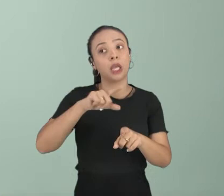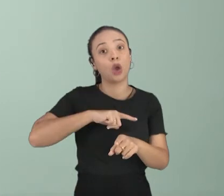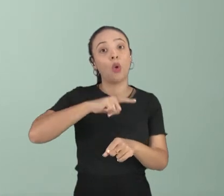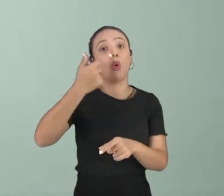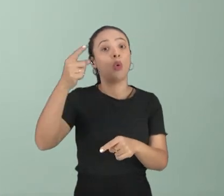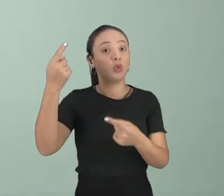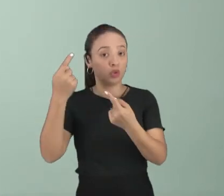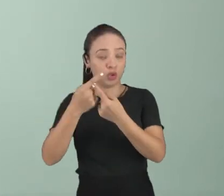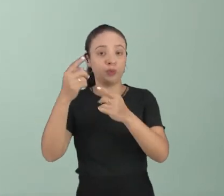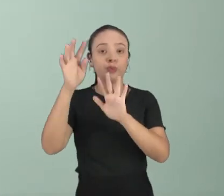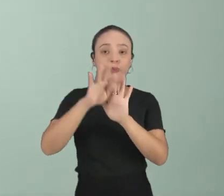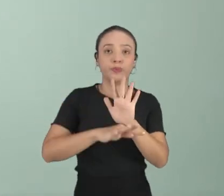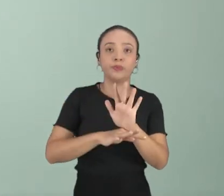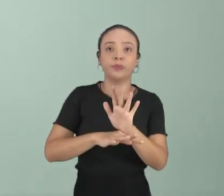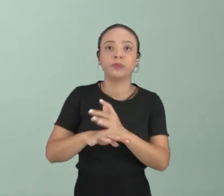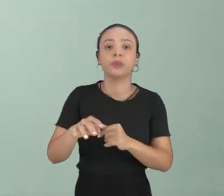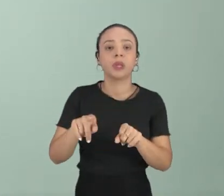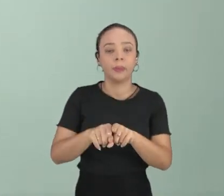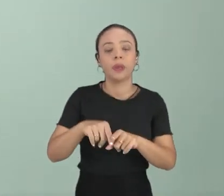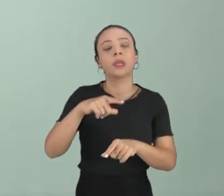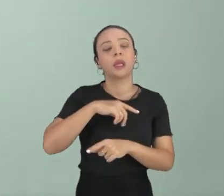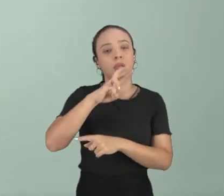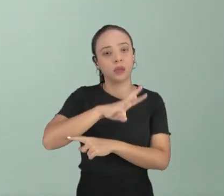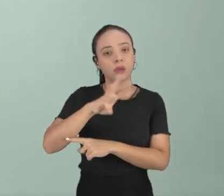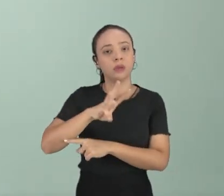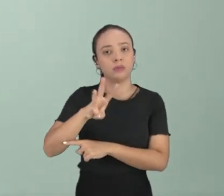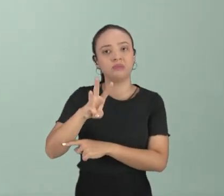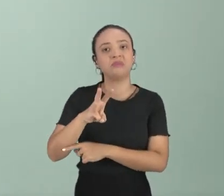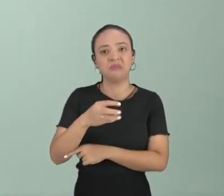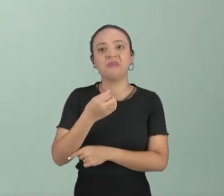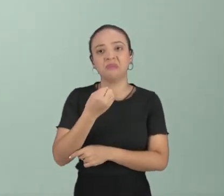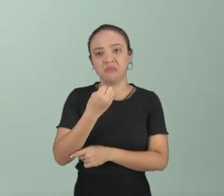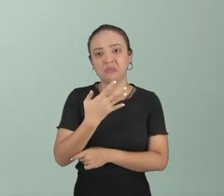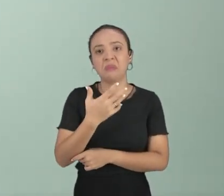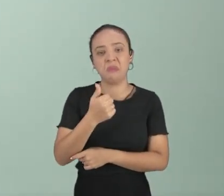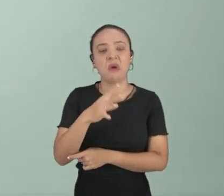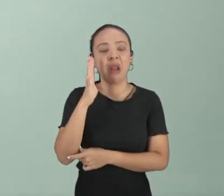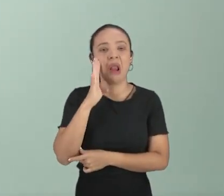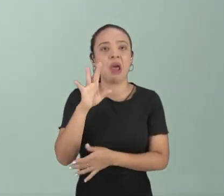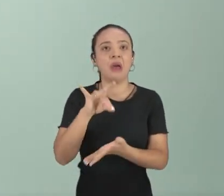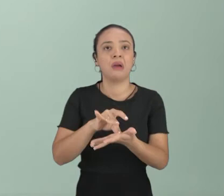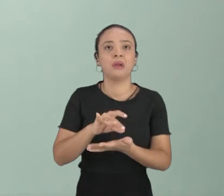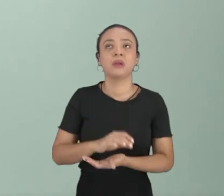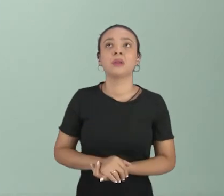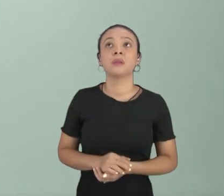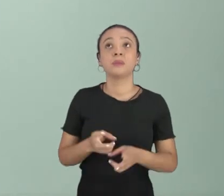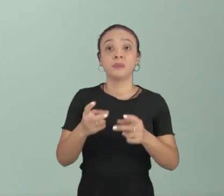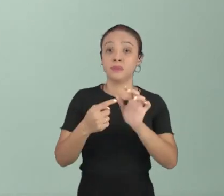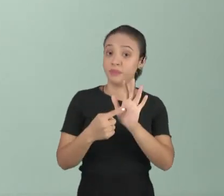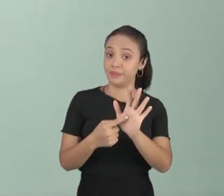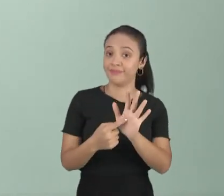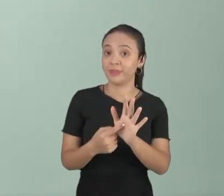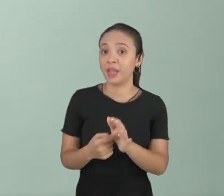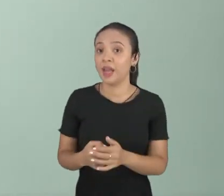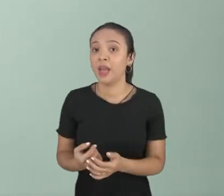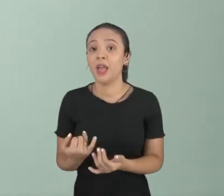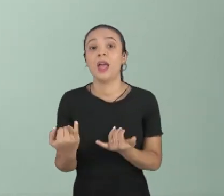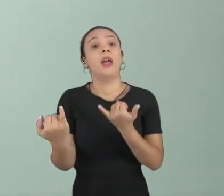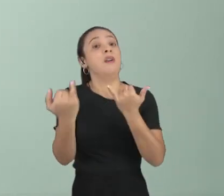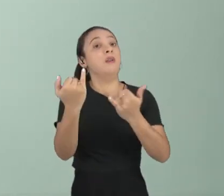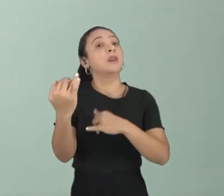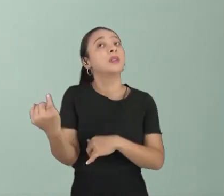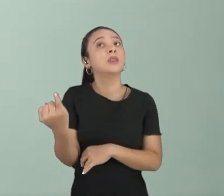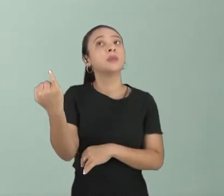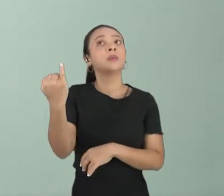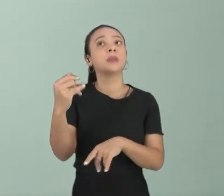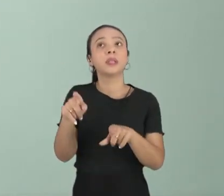no mesmo site. Então, vocês vão lá dar uma pesquisada que é muito bacana. Então, percebam como ela traz fatos importantes, traz um